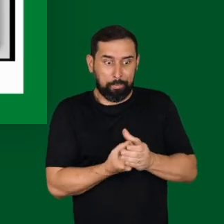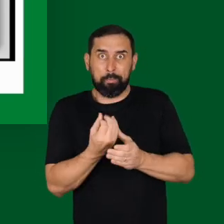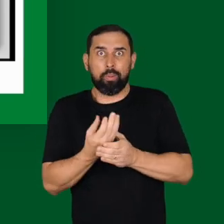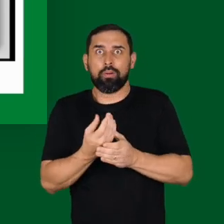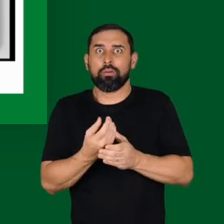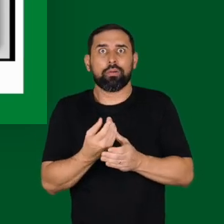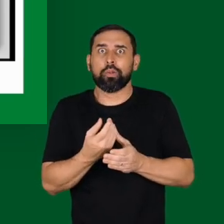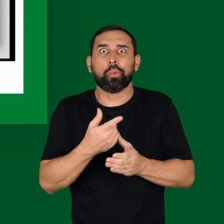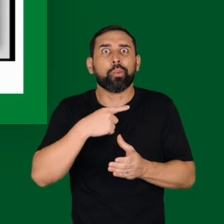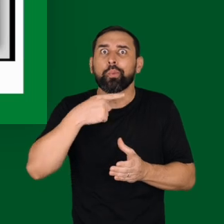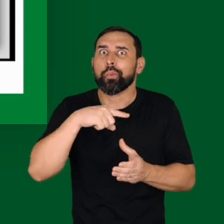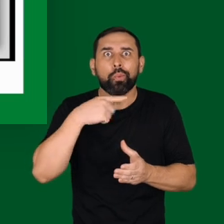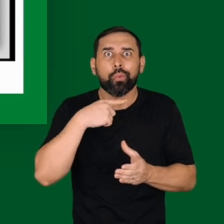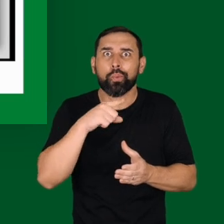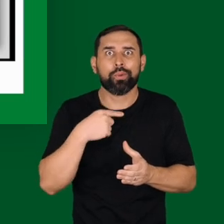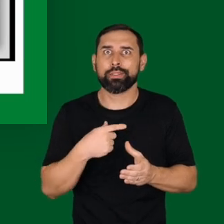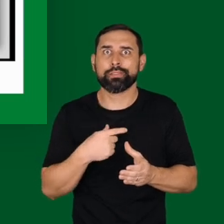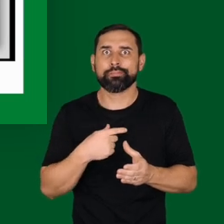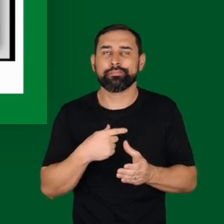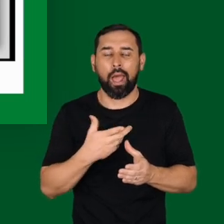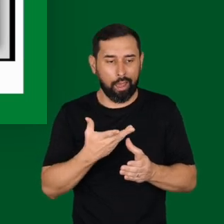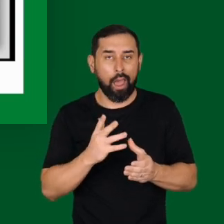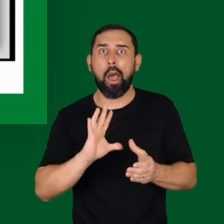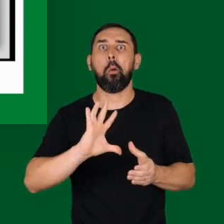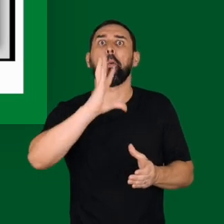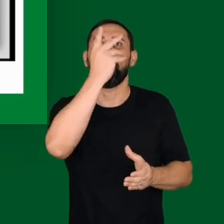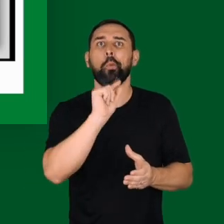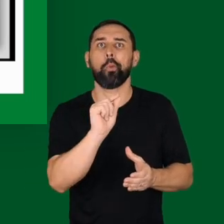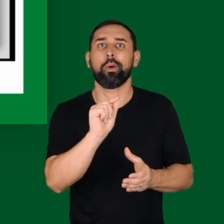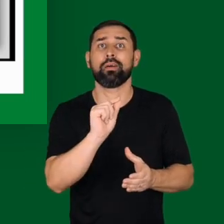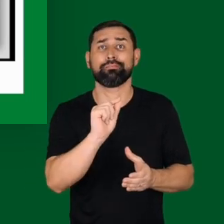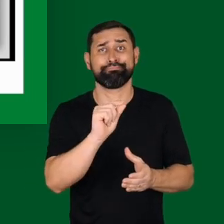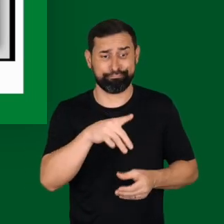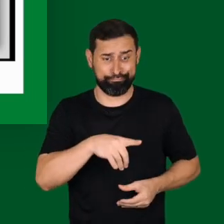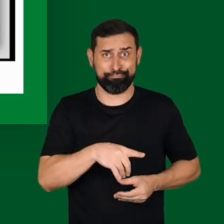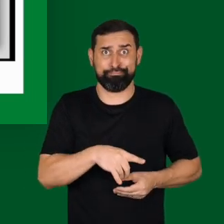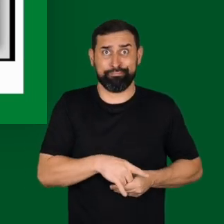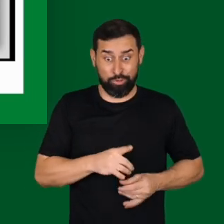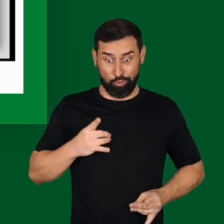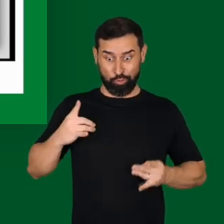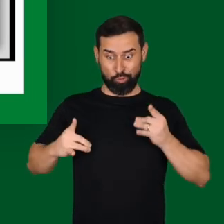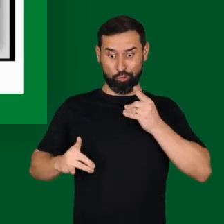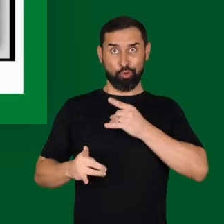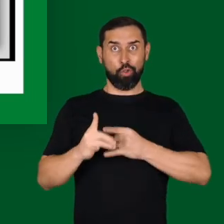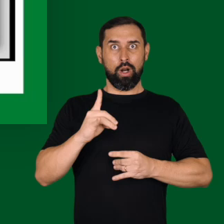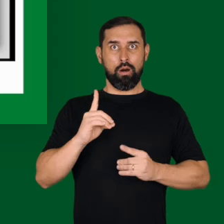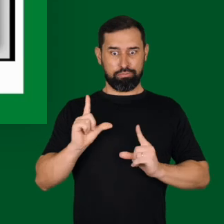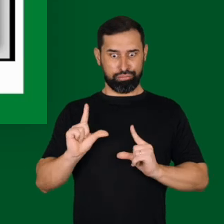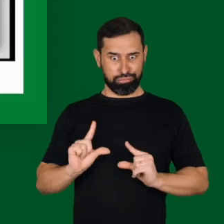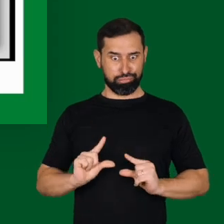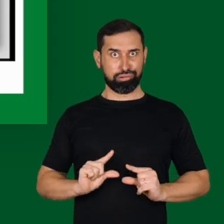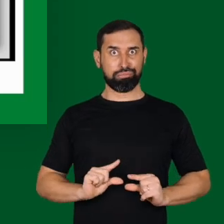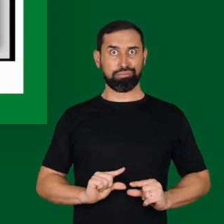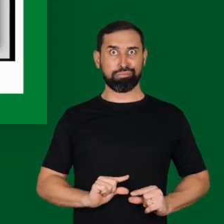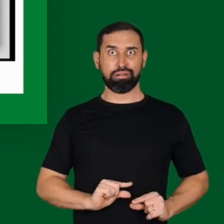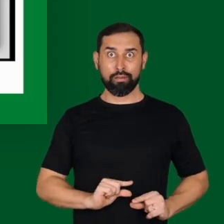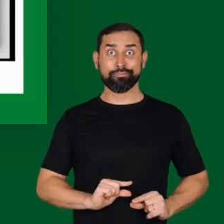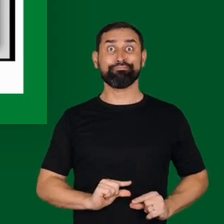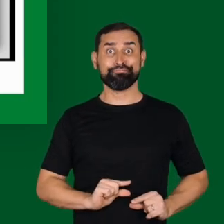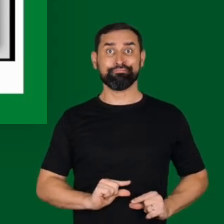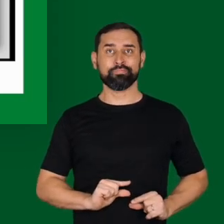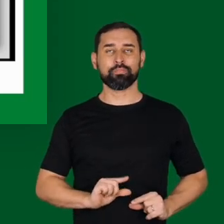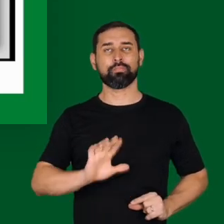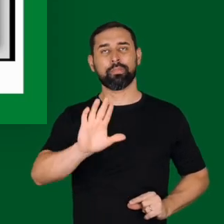na produção da insulina, então, o paciente vai ter uma insulina muito baixa e, com isso, aumento